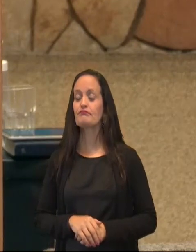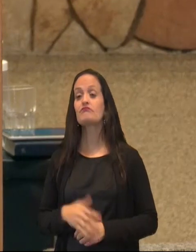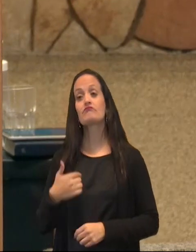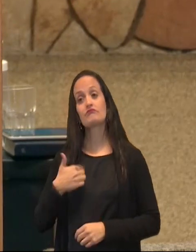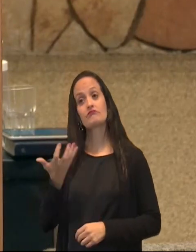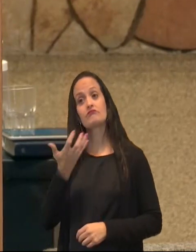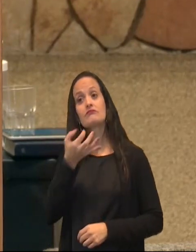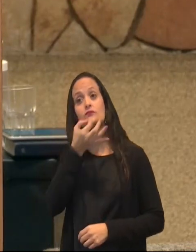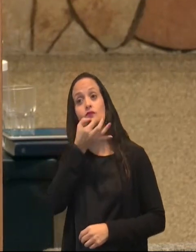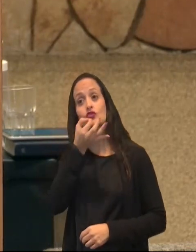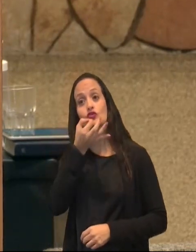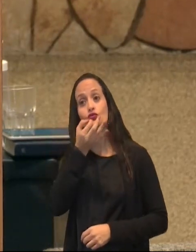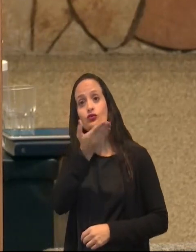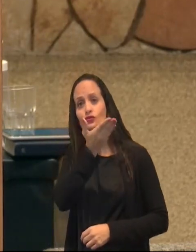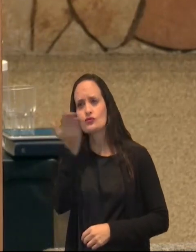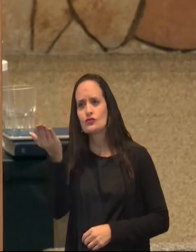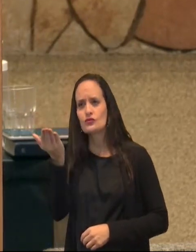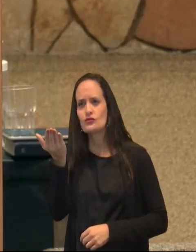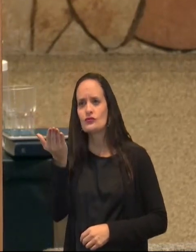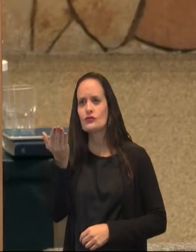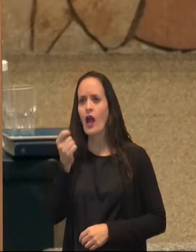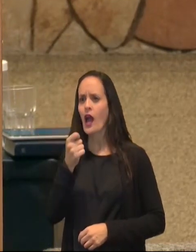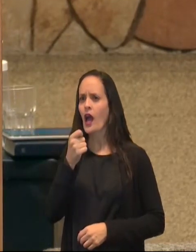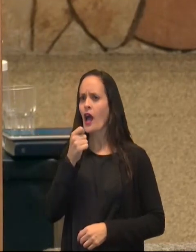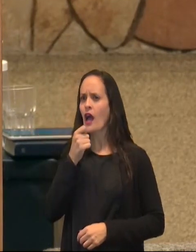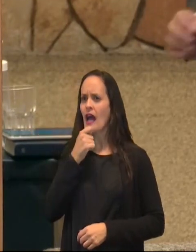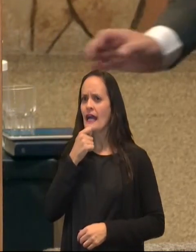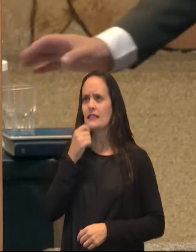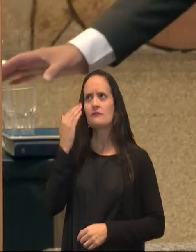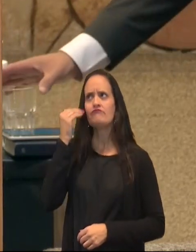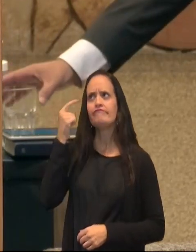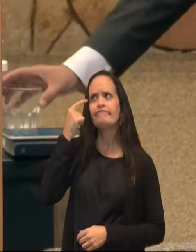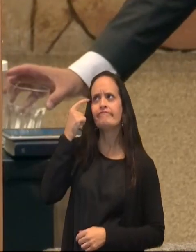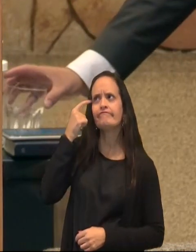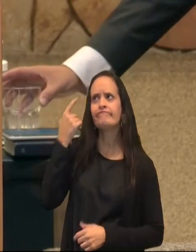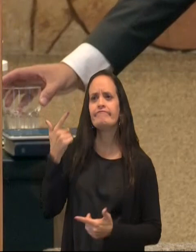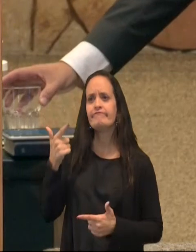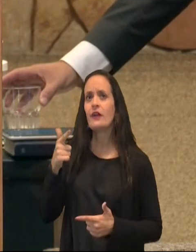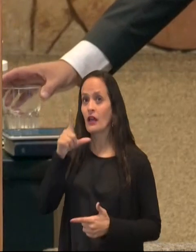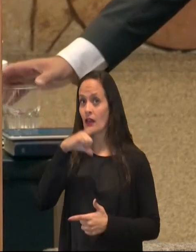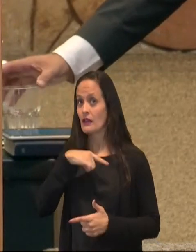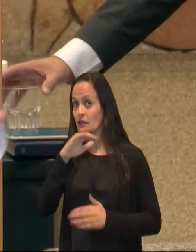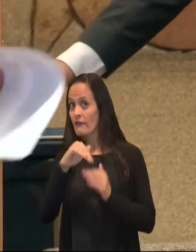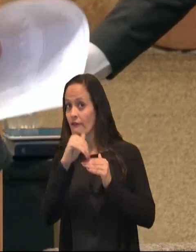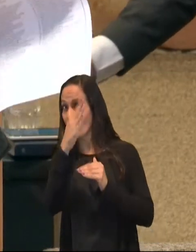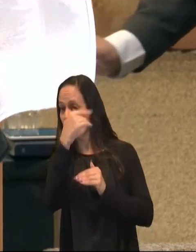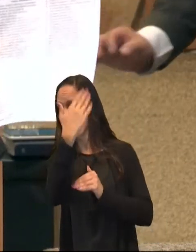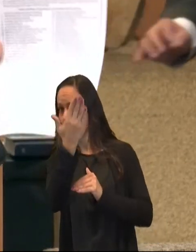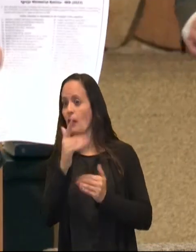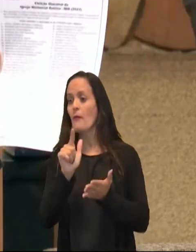sugerir aos irmãos que, se ainda não o fizeram, peguem ali na recepção